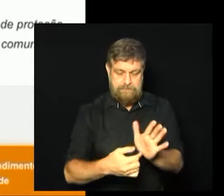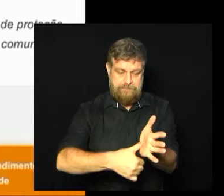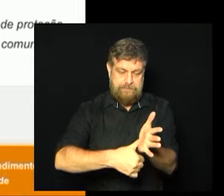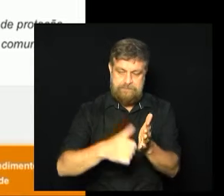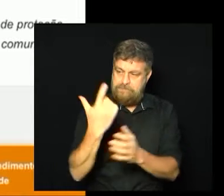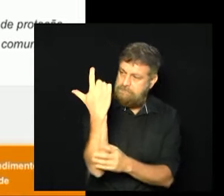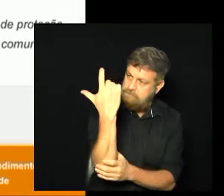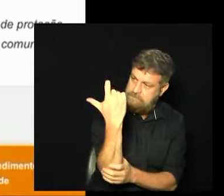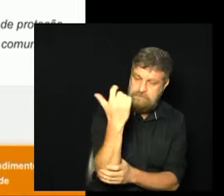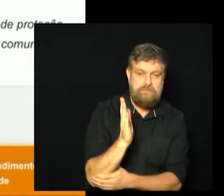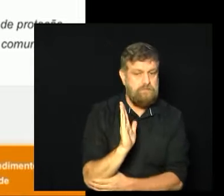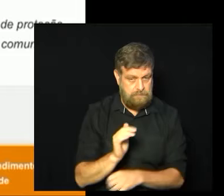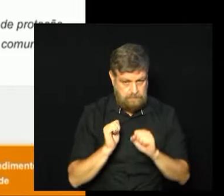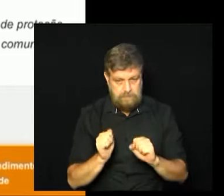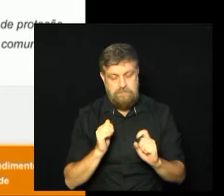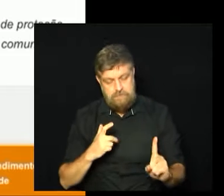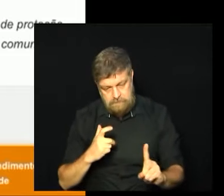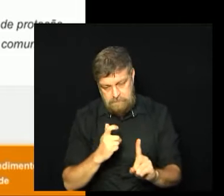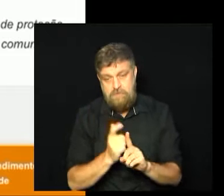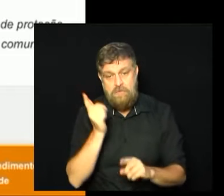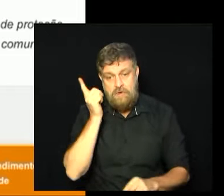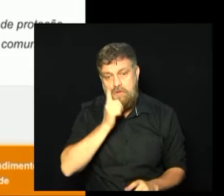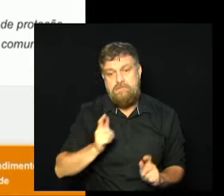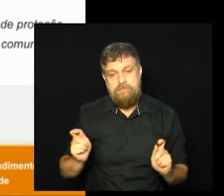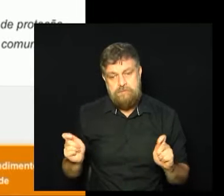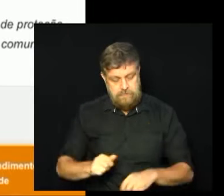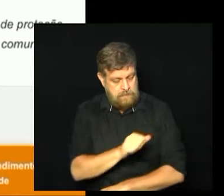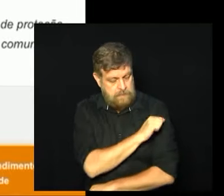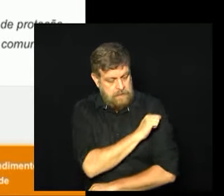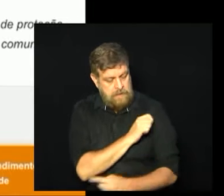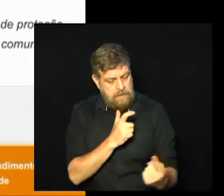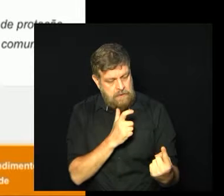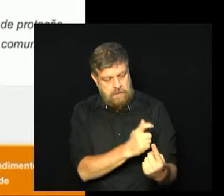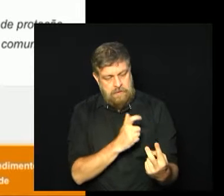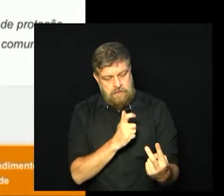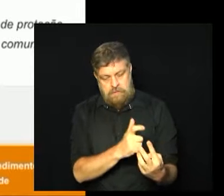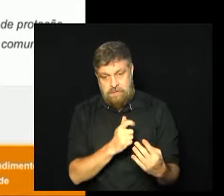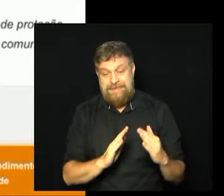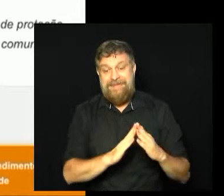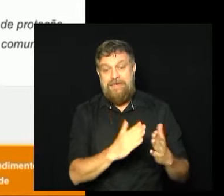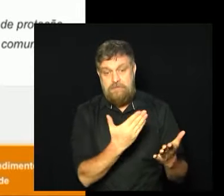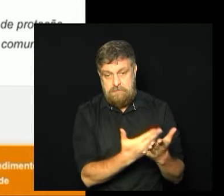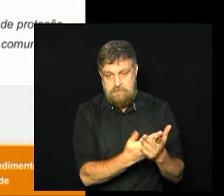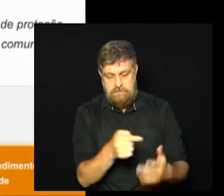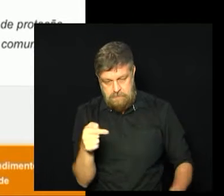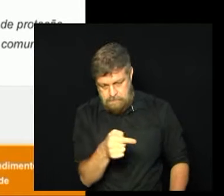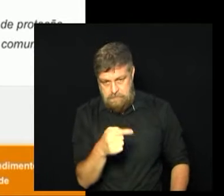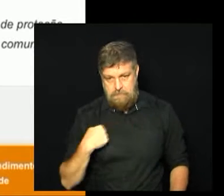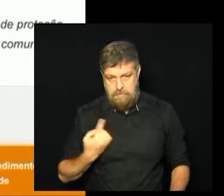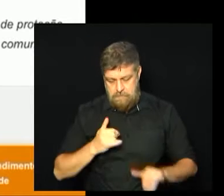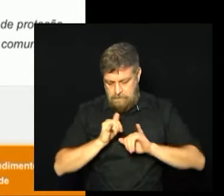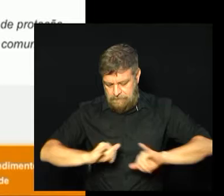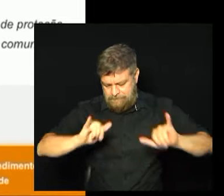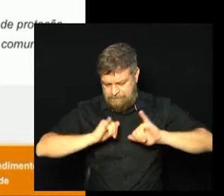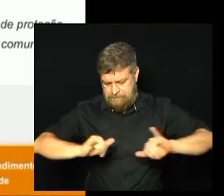foto já são suficientes, inclusive, para que esse aluno seja vacinado no colégio. A gente está com essa campanha,